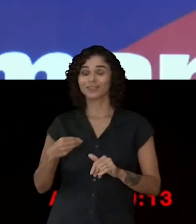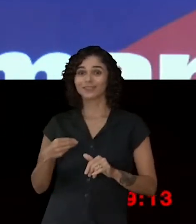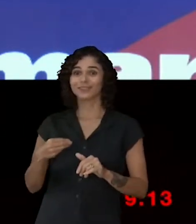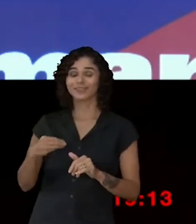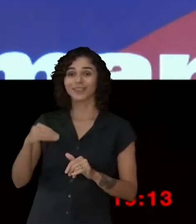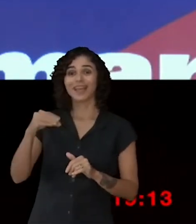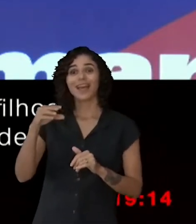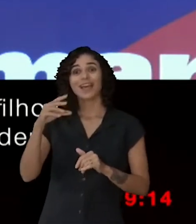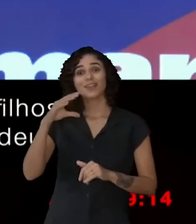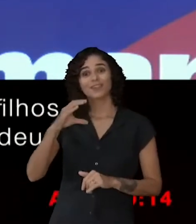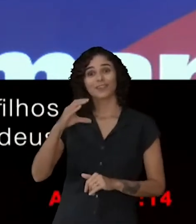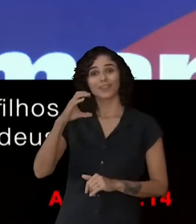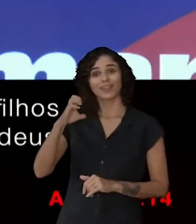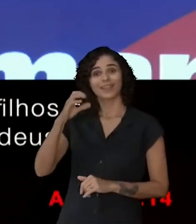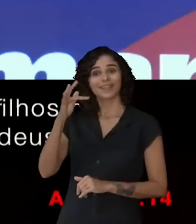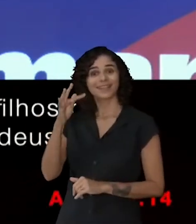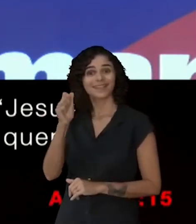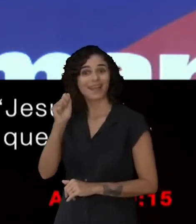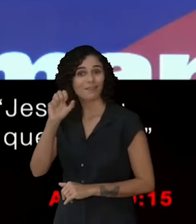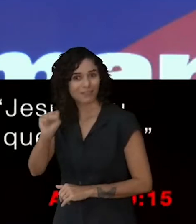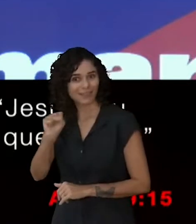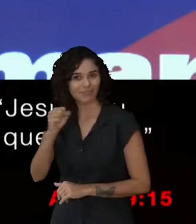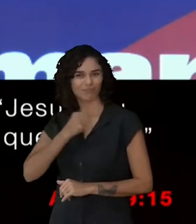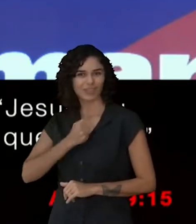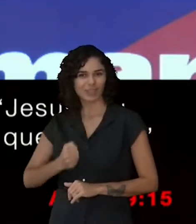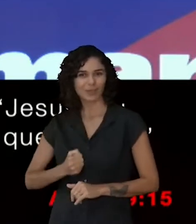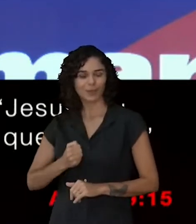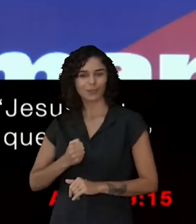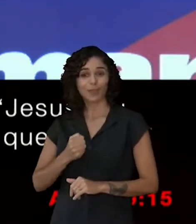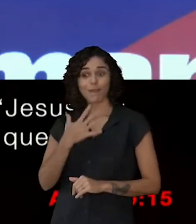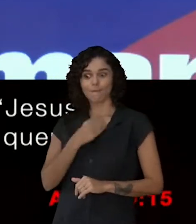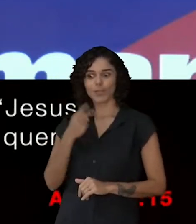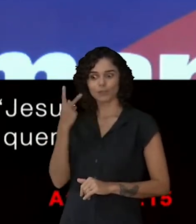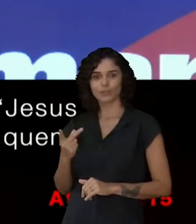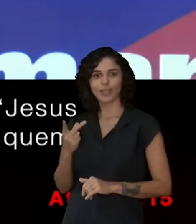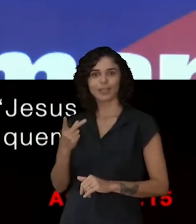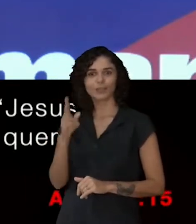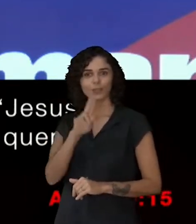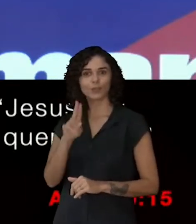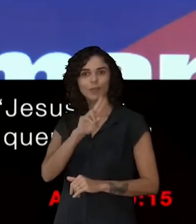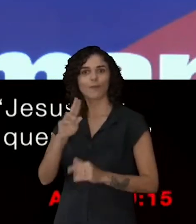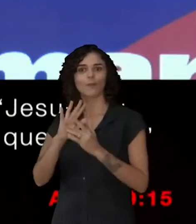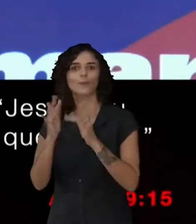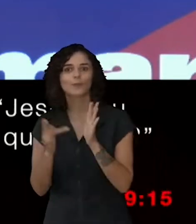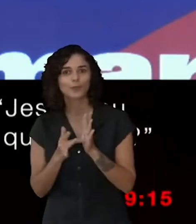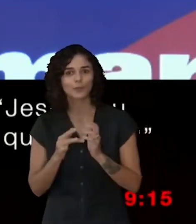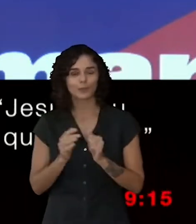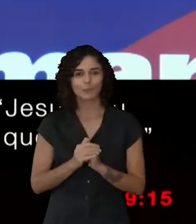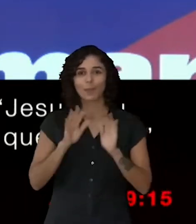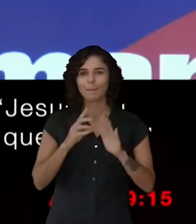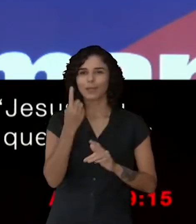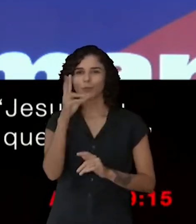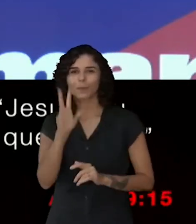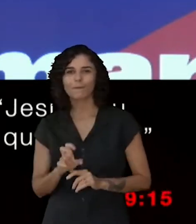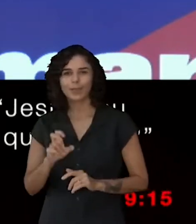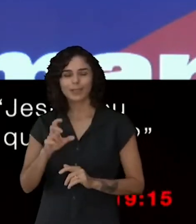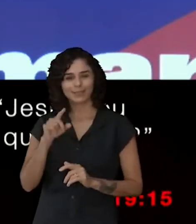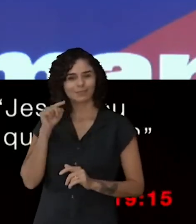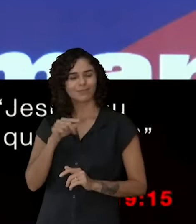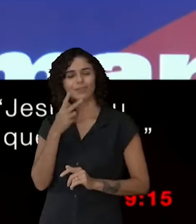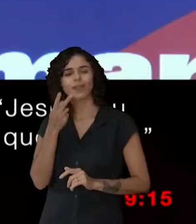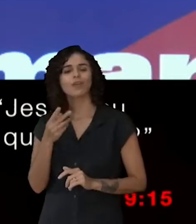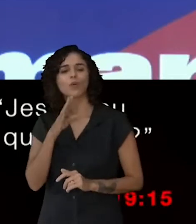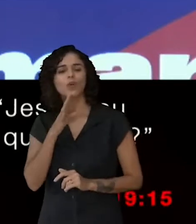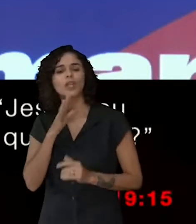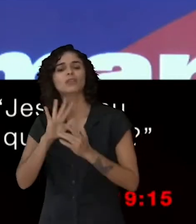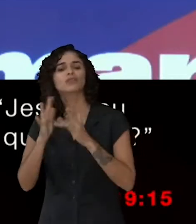sacerdotes. Certa ocasião, o espírito maligno respondeu: eu conheço Jesus e conheço Paulo, mas quem são